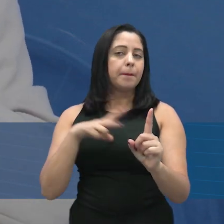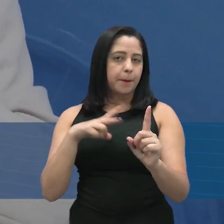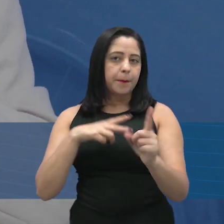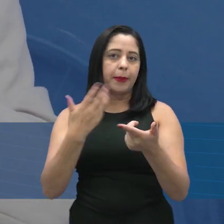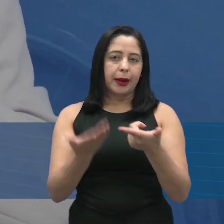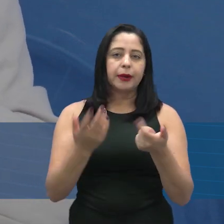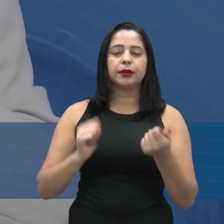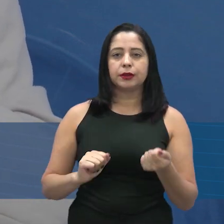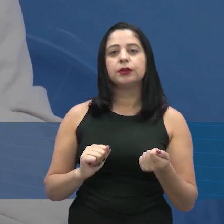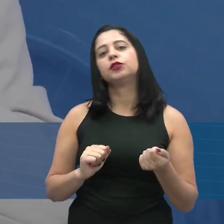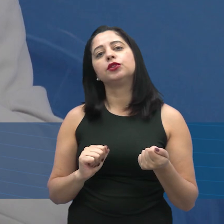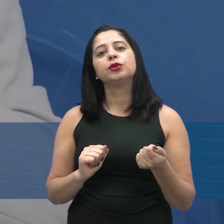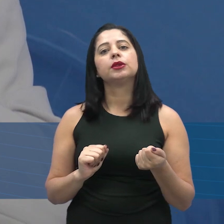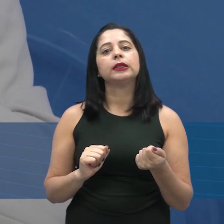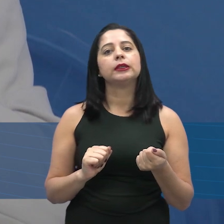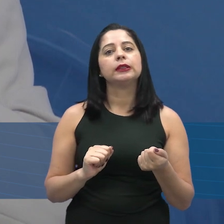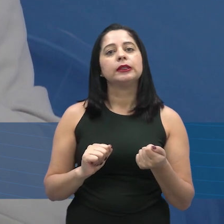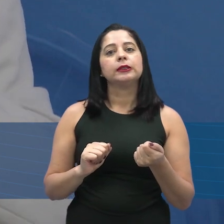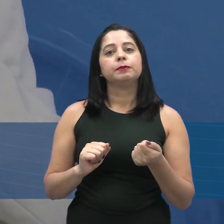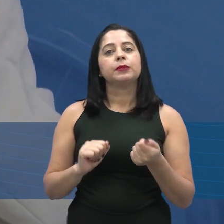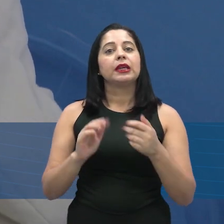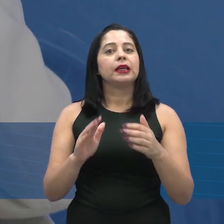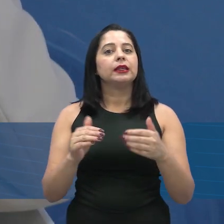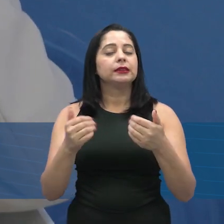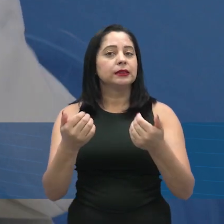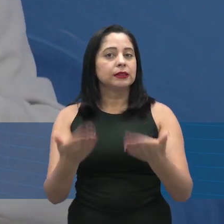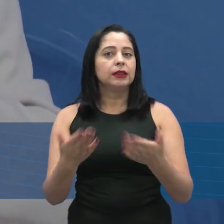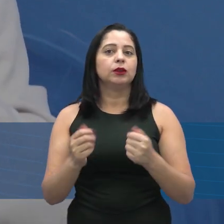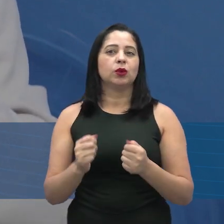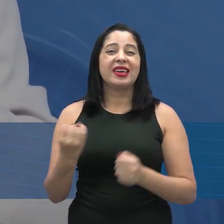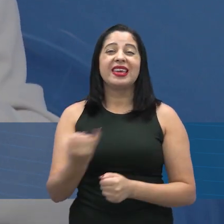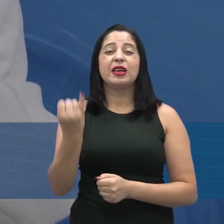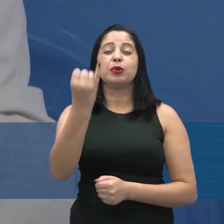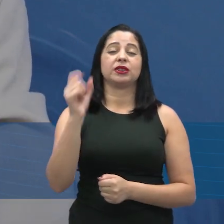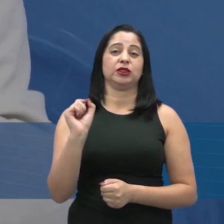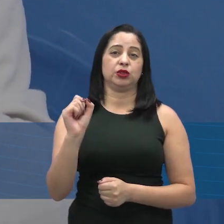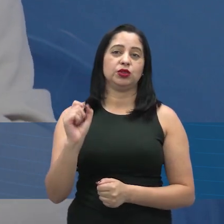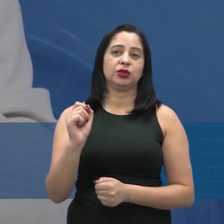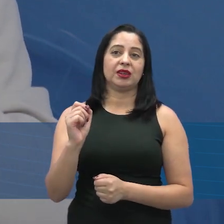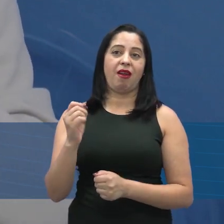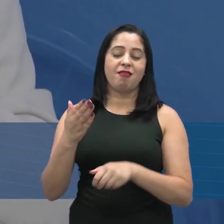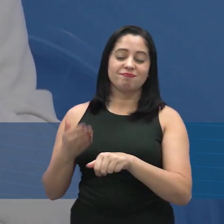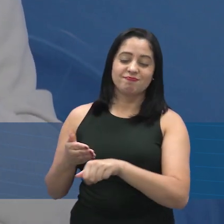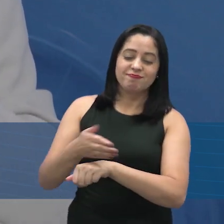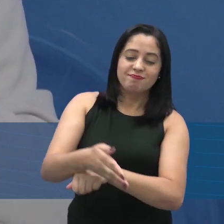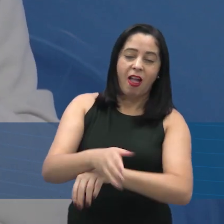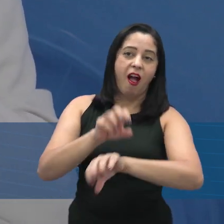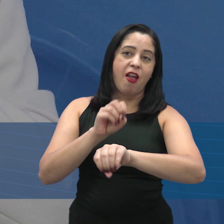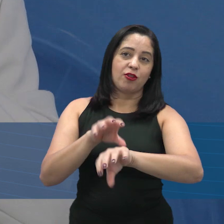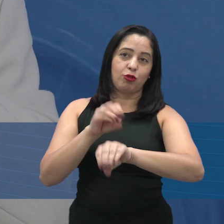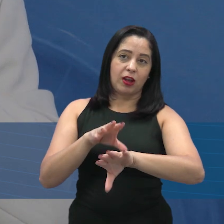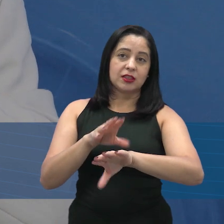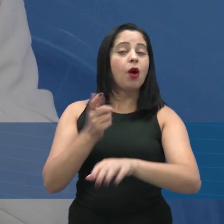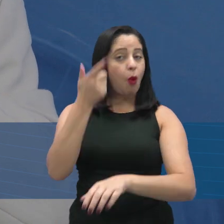do seu próprio apartamento. E aí, o fundamental, o acesso à educação.